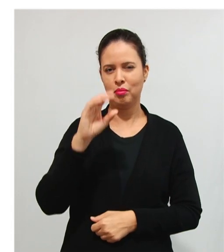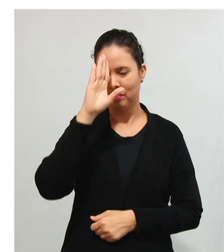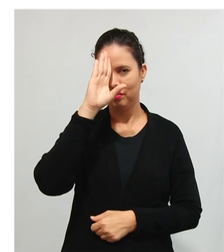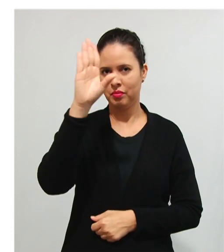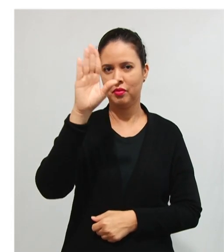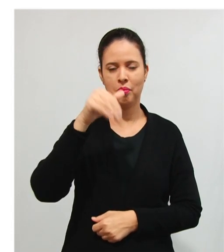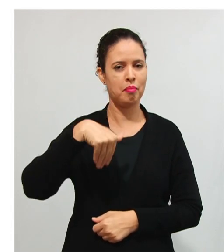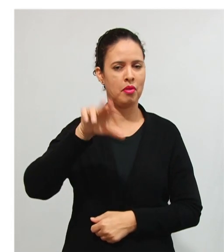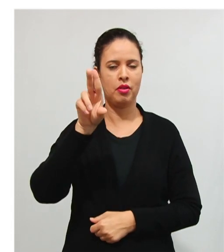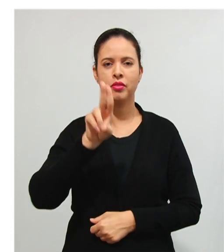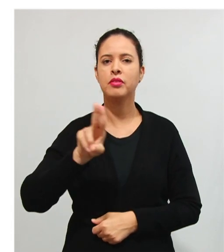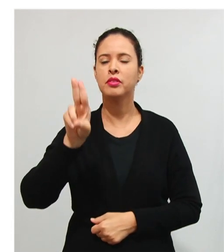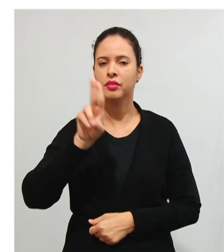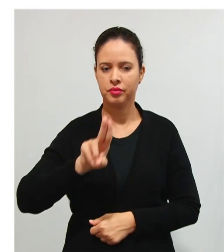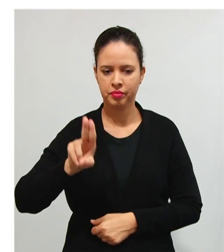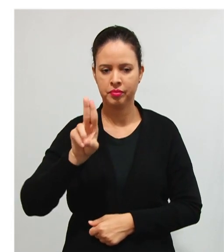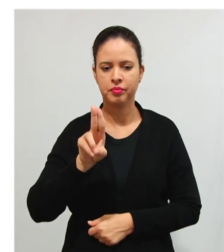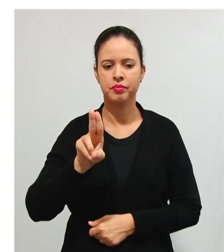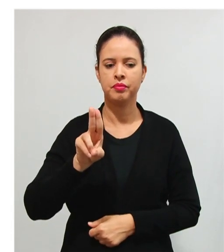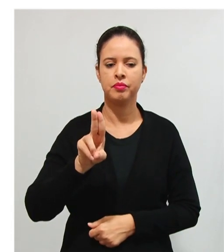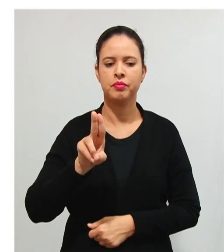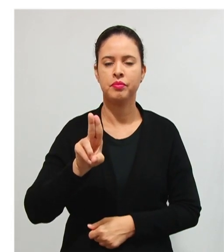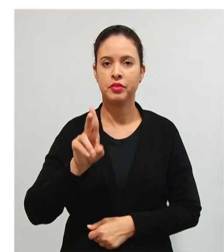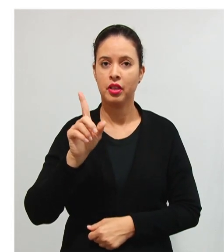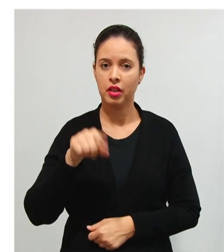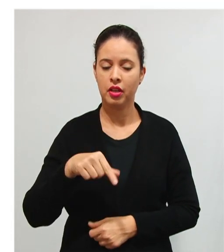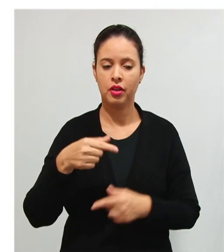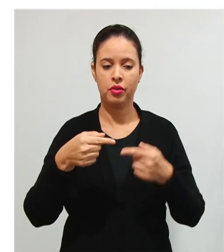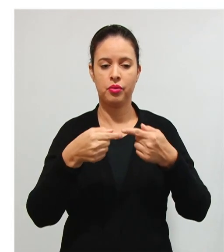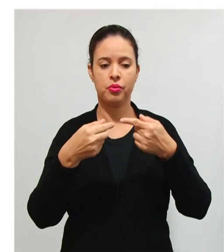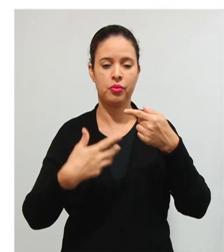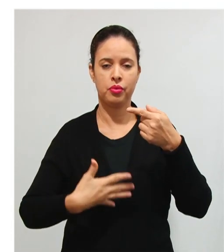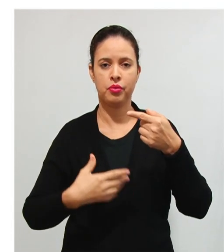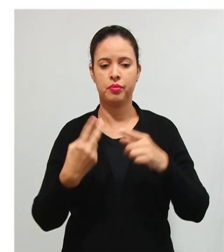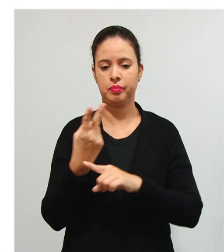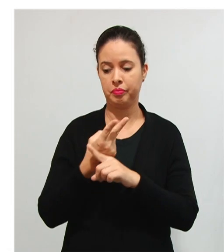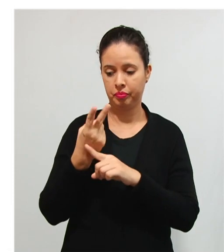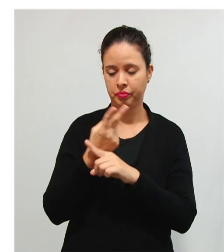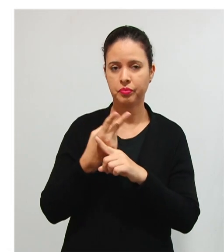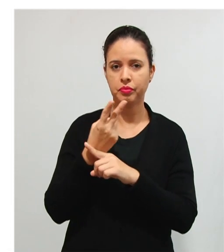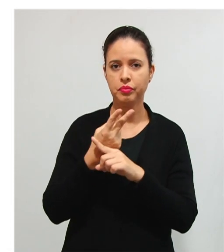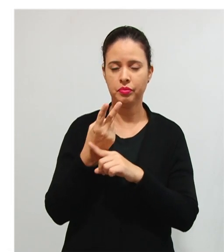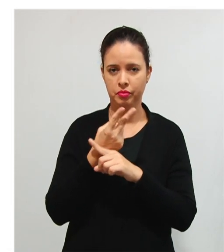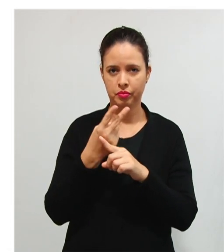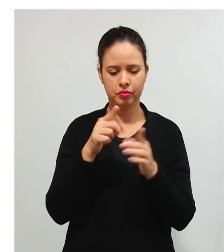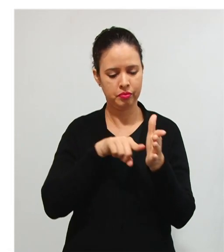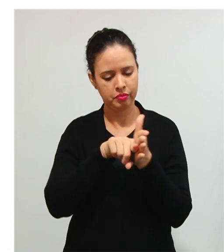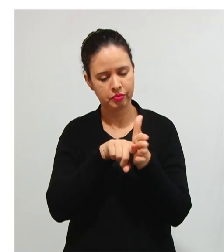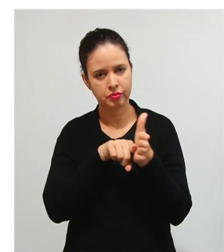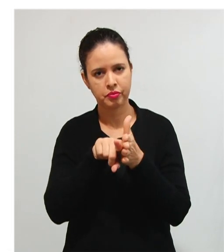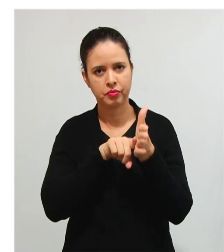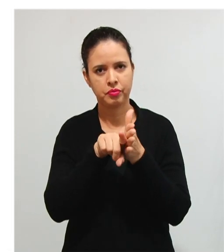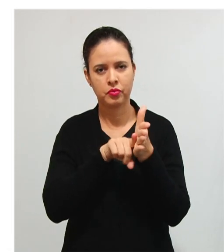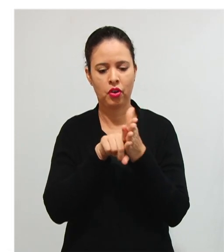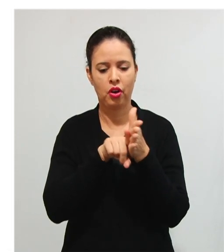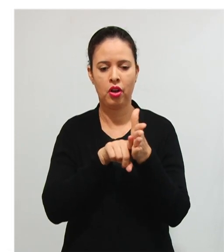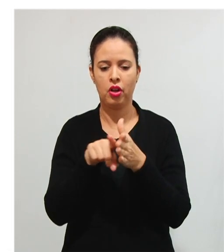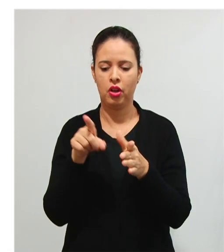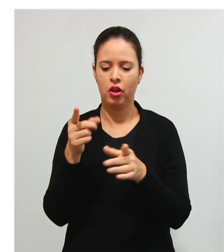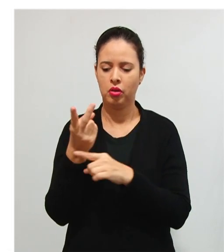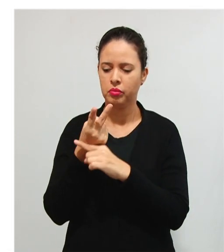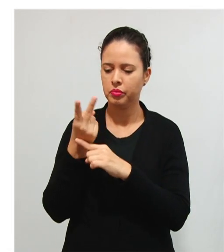mais utilizadas em sala de aula. O Google é uma ferramenta de busca. Ele permite você